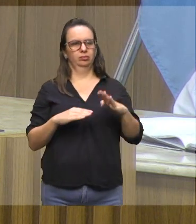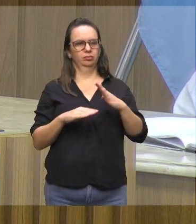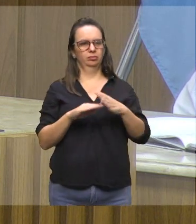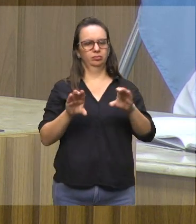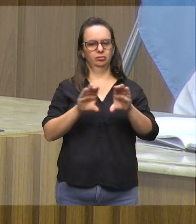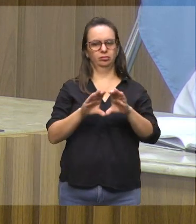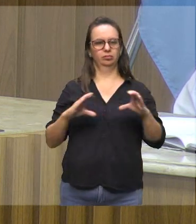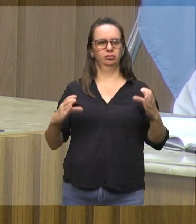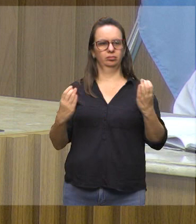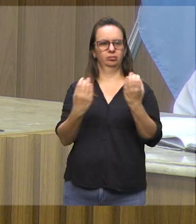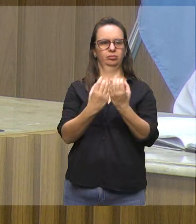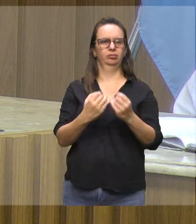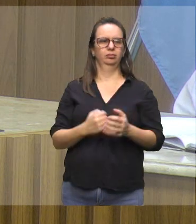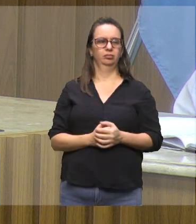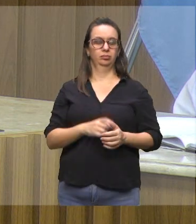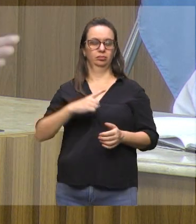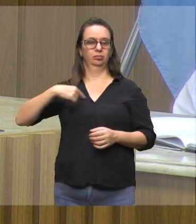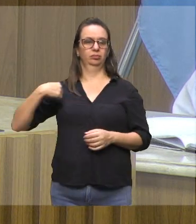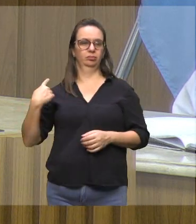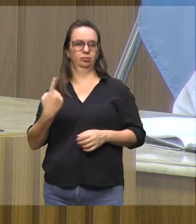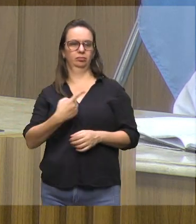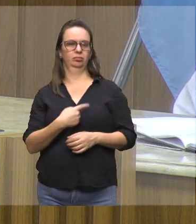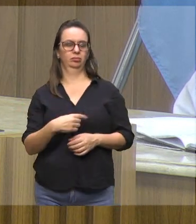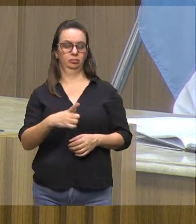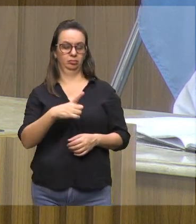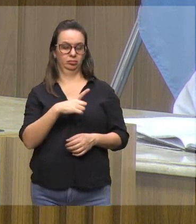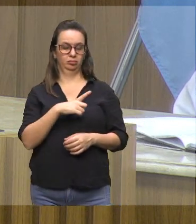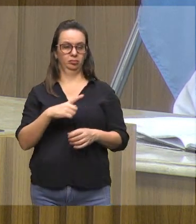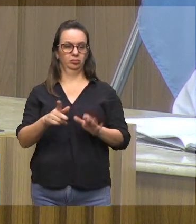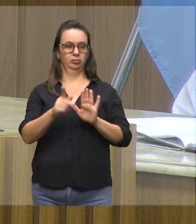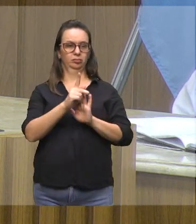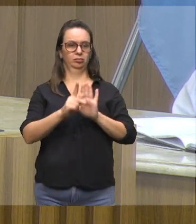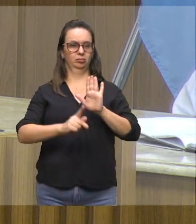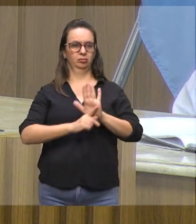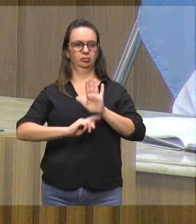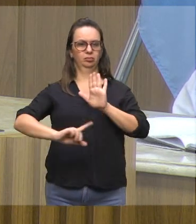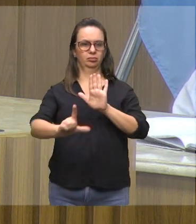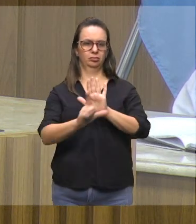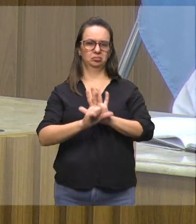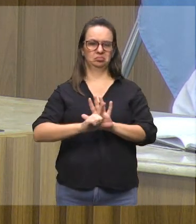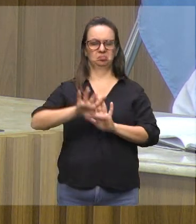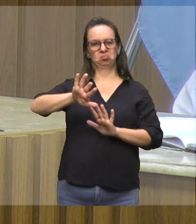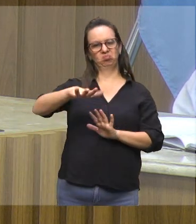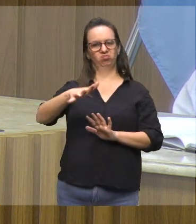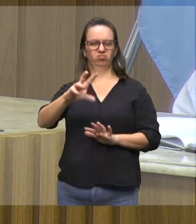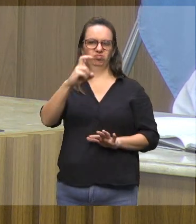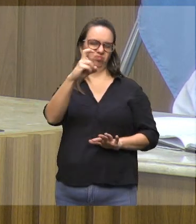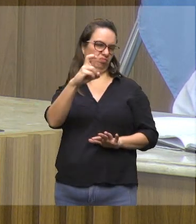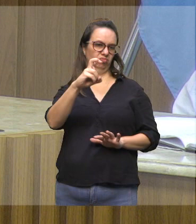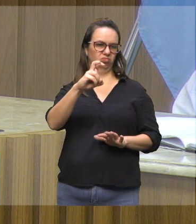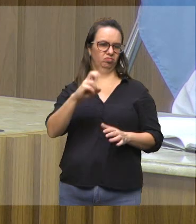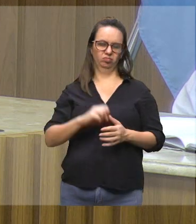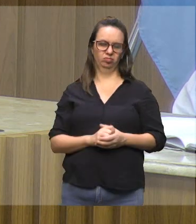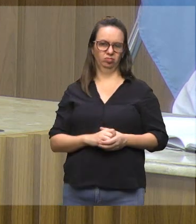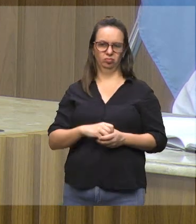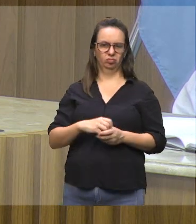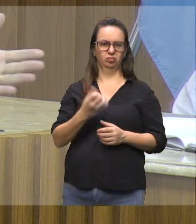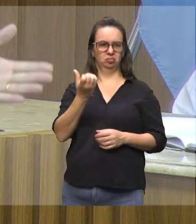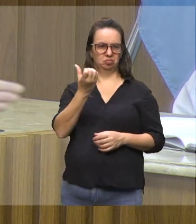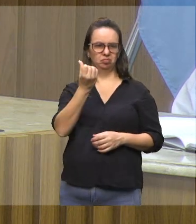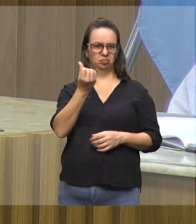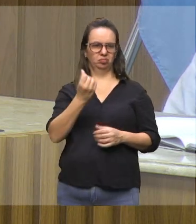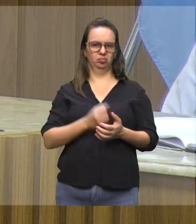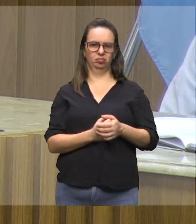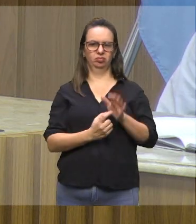Nós temos, no nosso ordenamento jurídico, 5 projetos de leis, 5 ou 6, que nós apresentamos durante